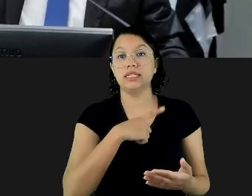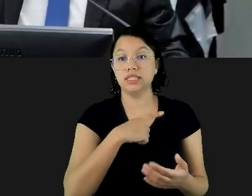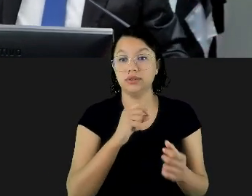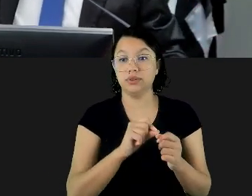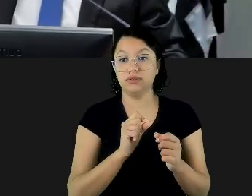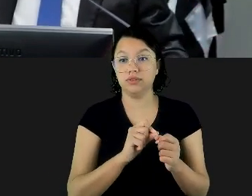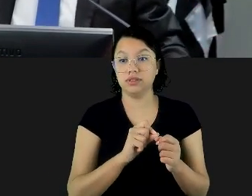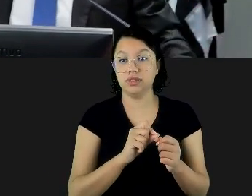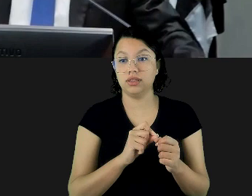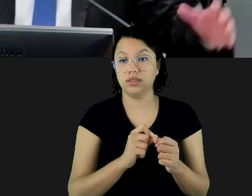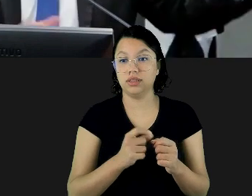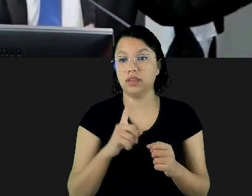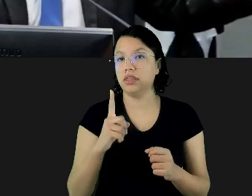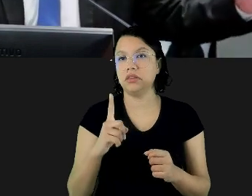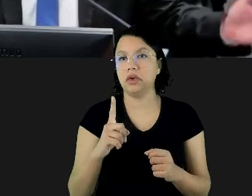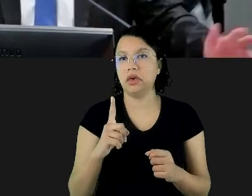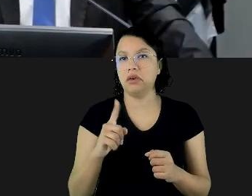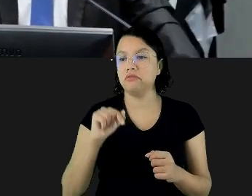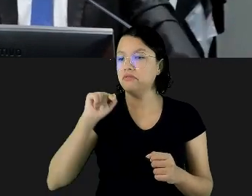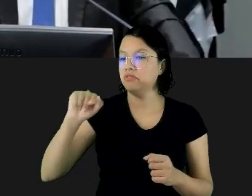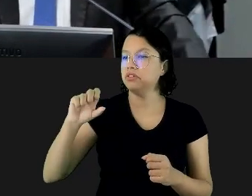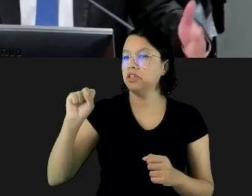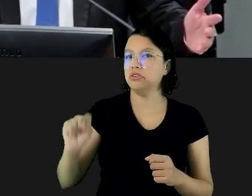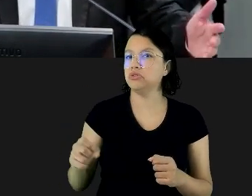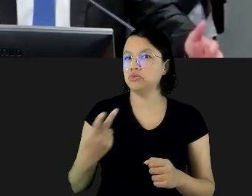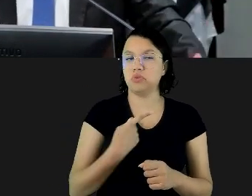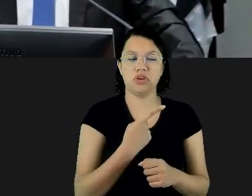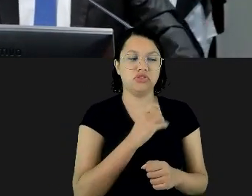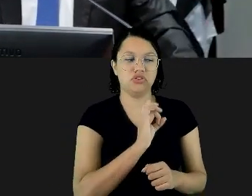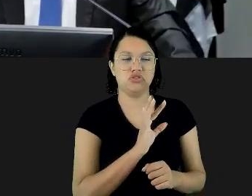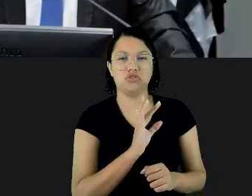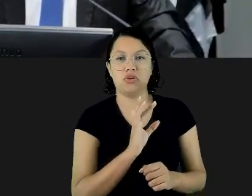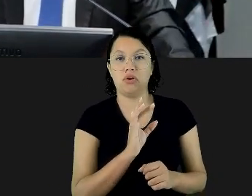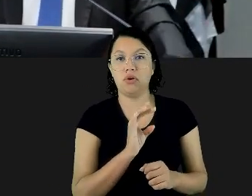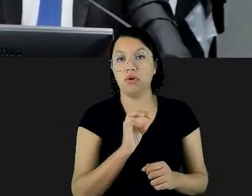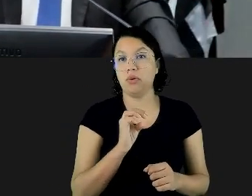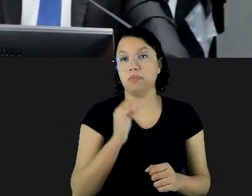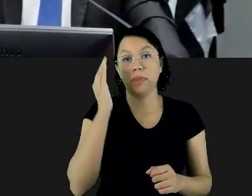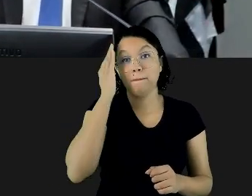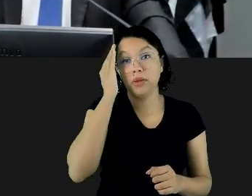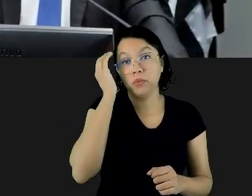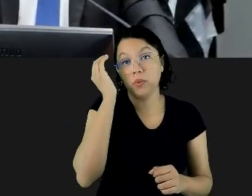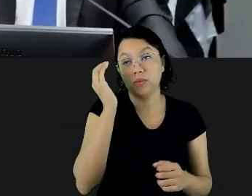vocês ficam no Mato Grosso do Sul e nós só o Mato Grosso. E aí gera essa confusão.